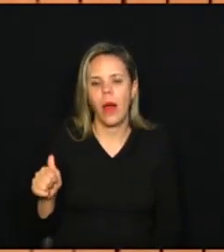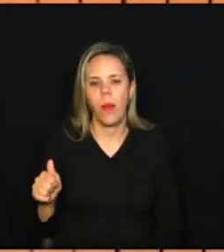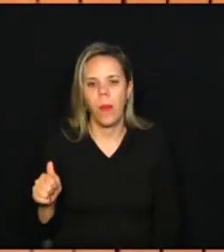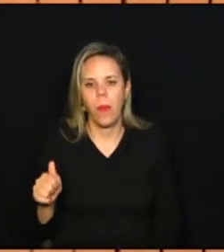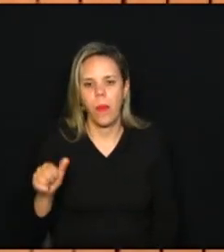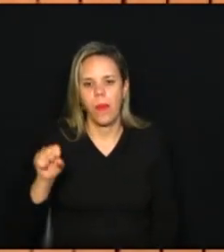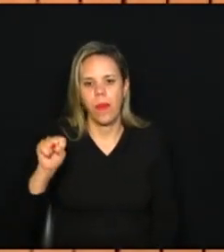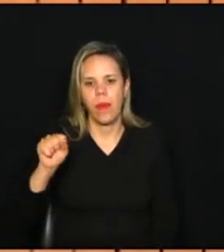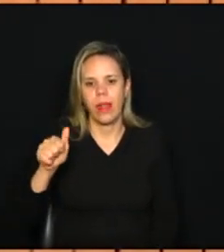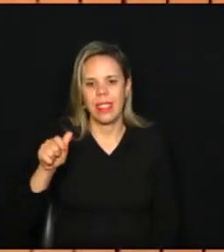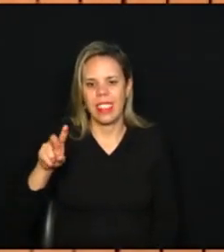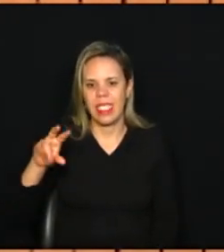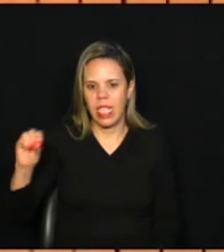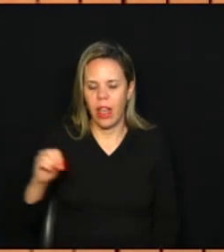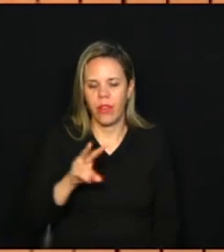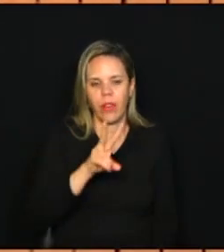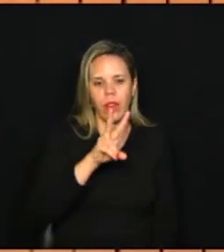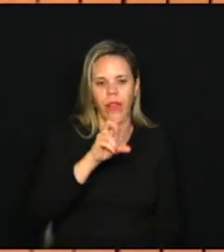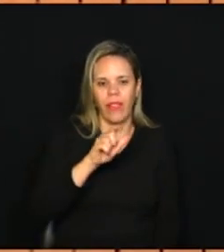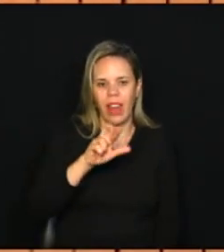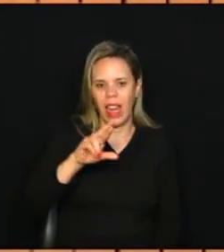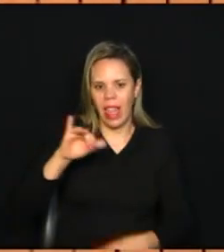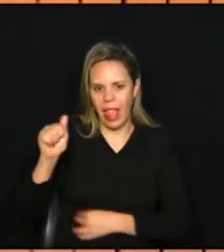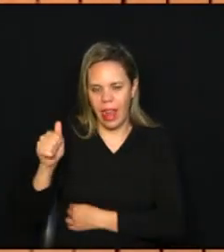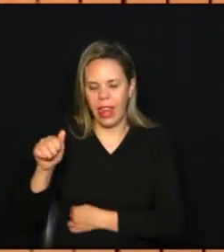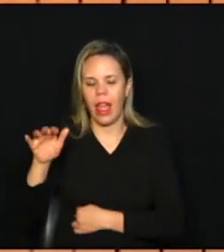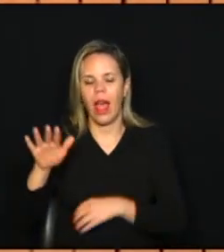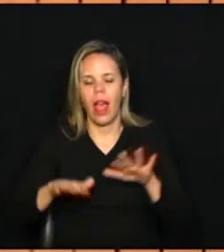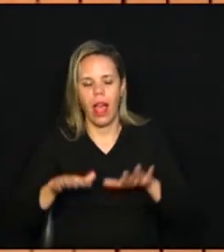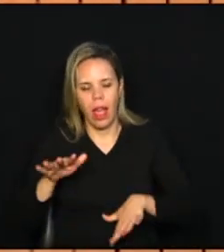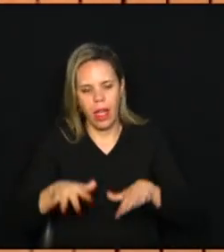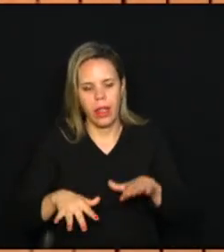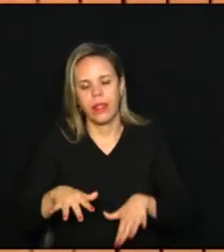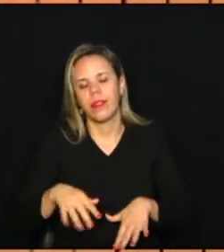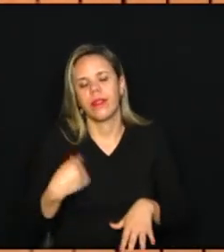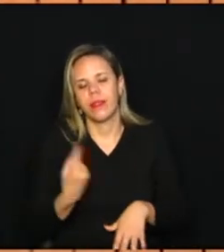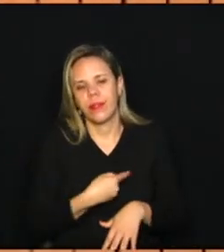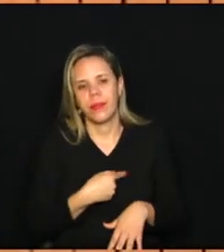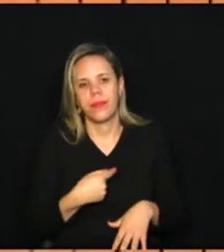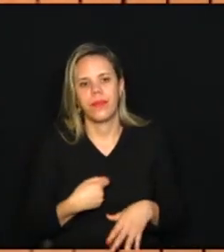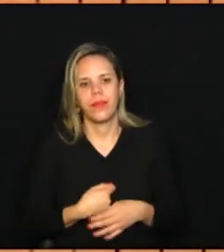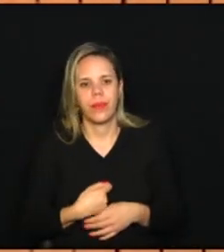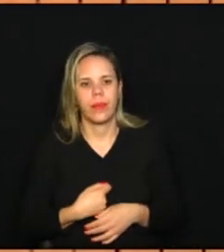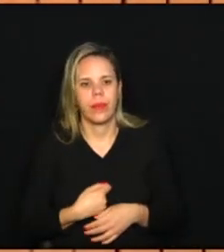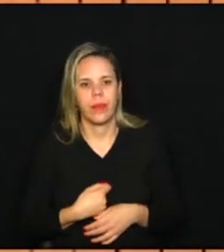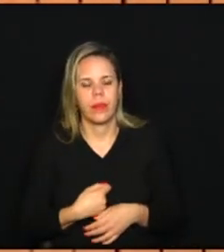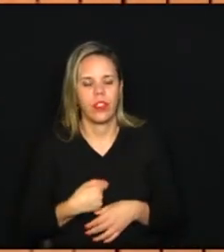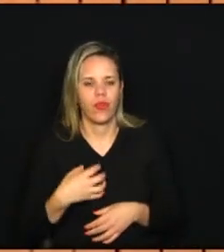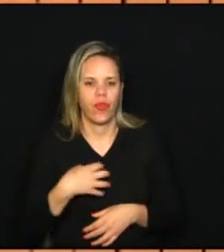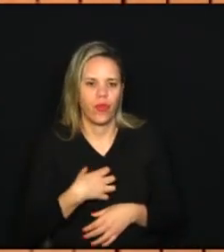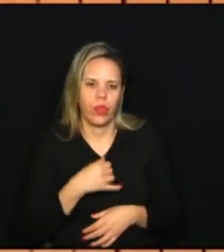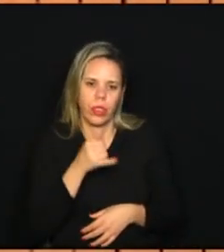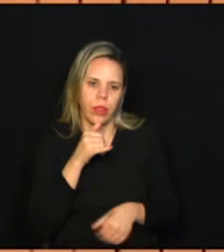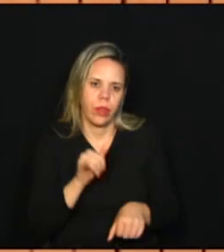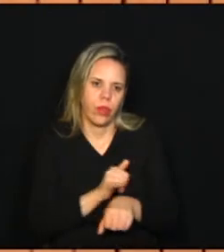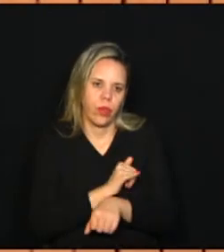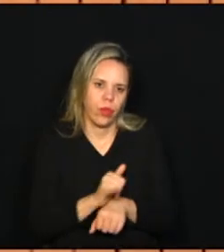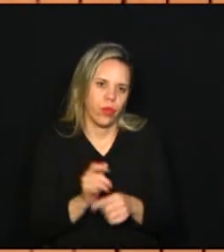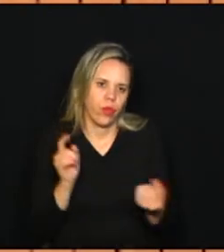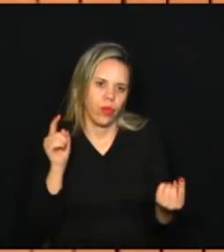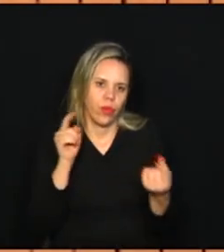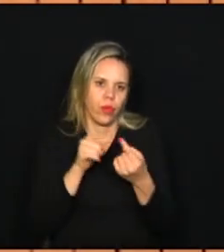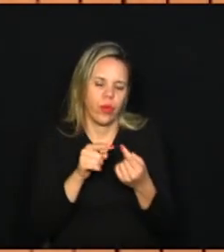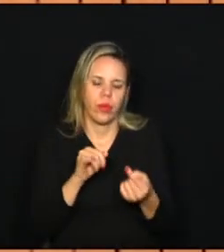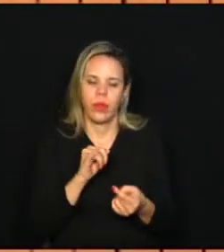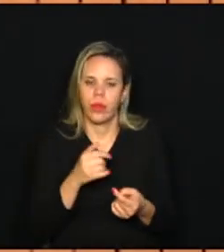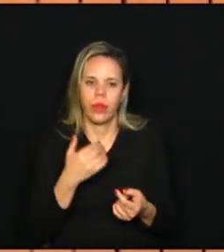Sávio e a Valéria. Muitas vezes a gente tem que conduzir de uma forma muito objetiva, porque senão